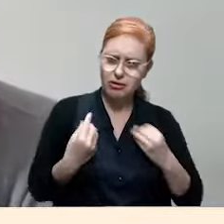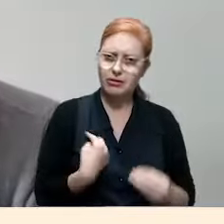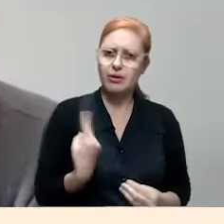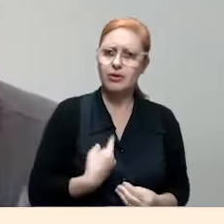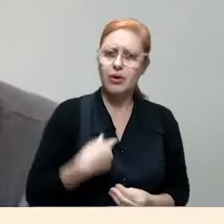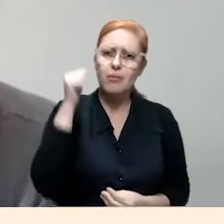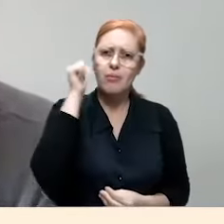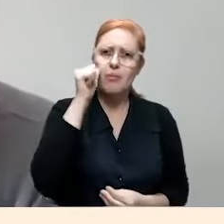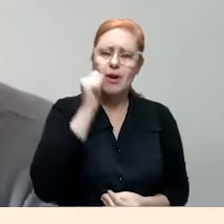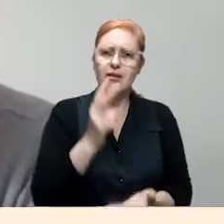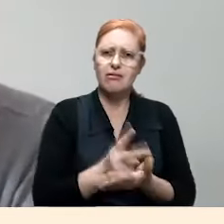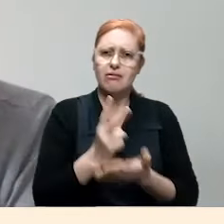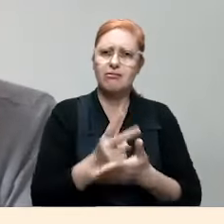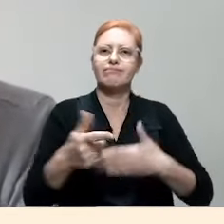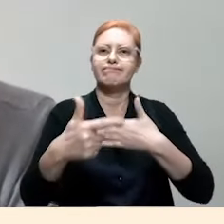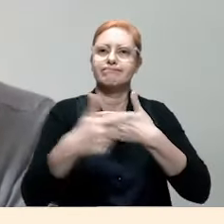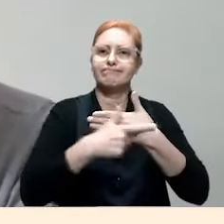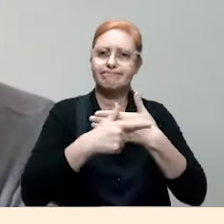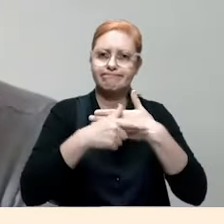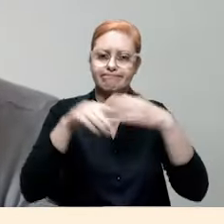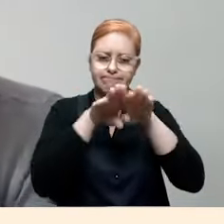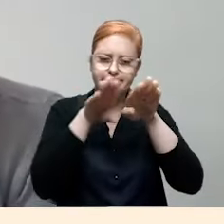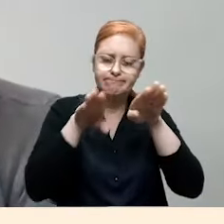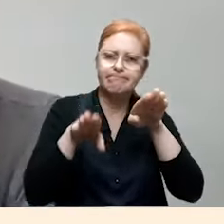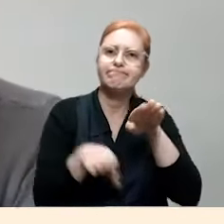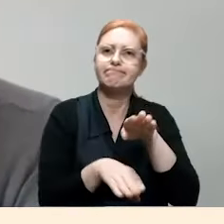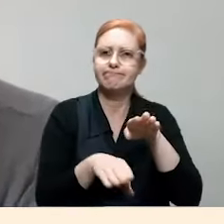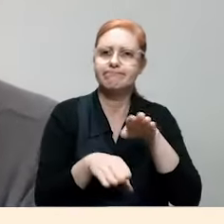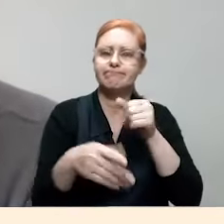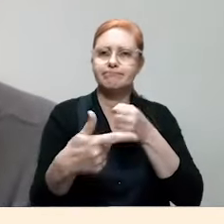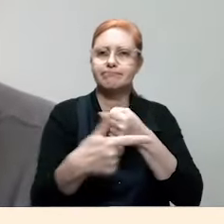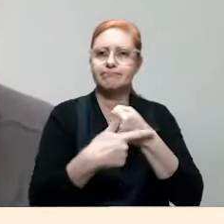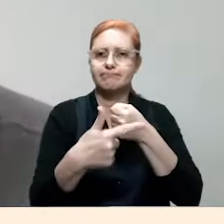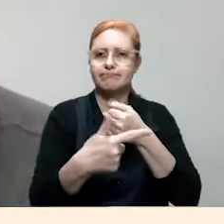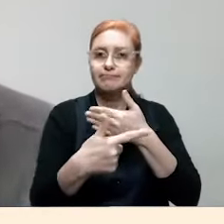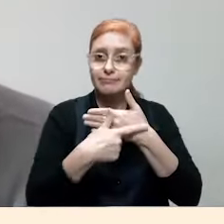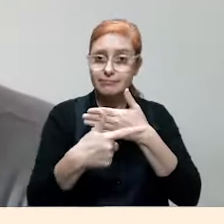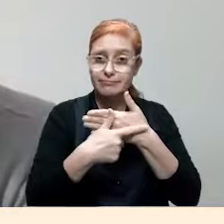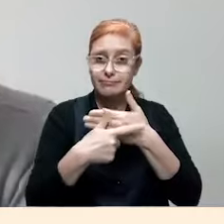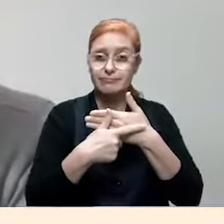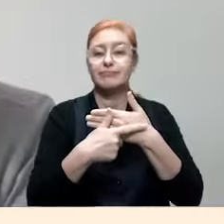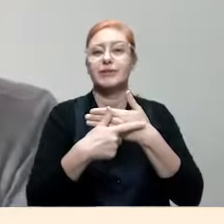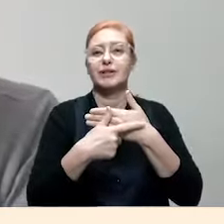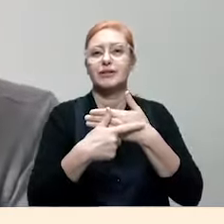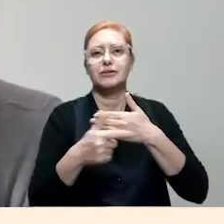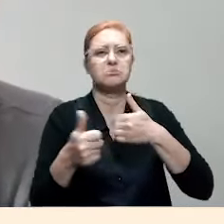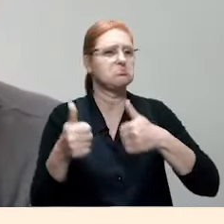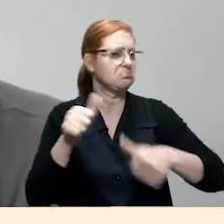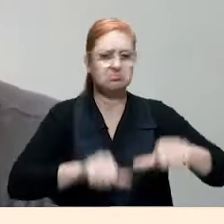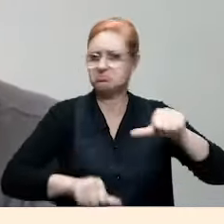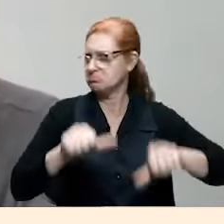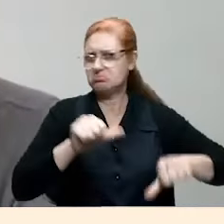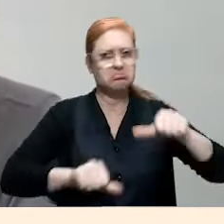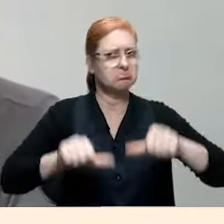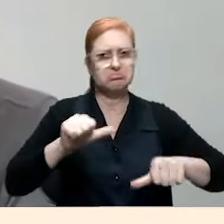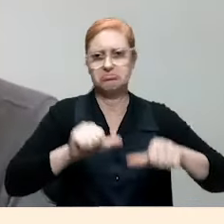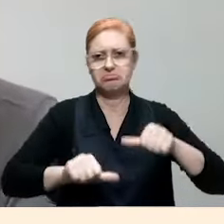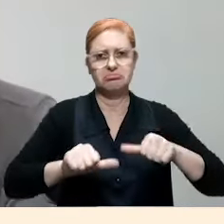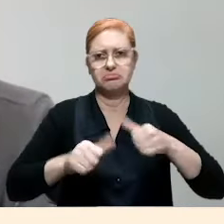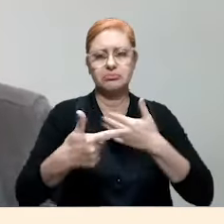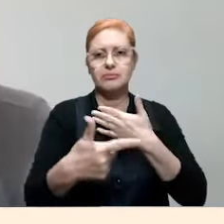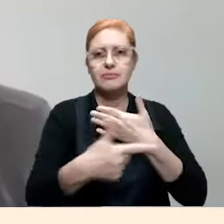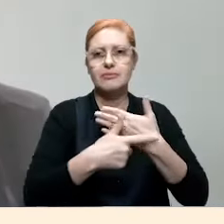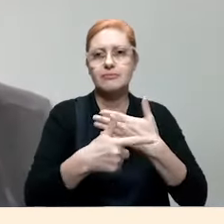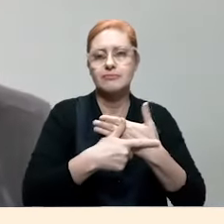papel subalterno, um papel menos qualificado, um papel,